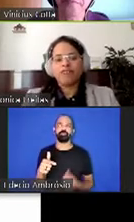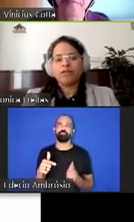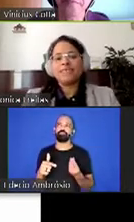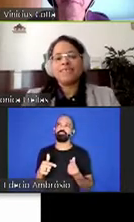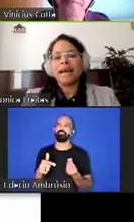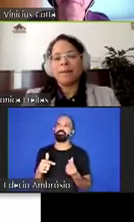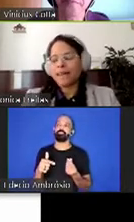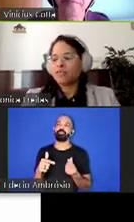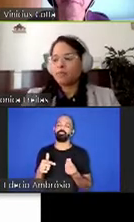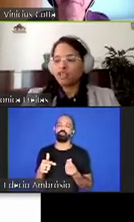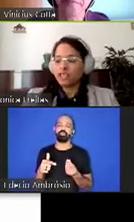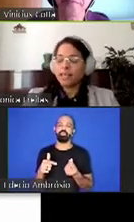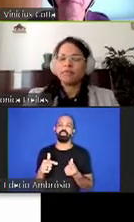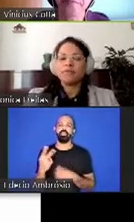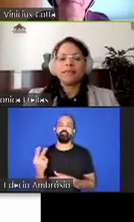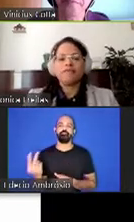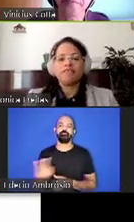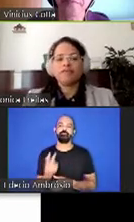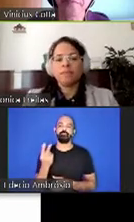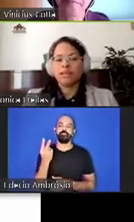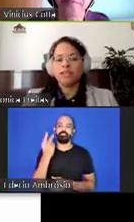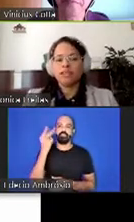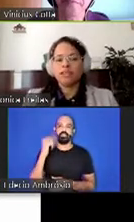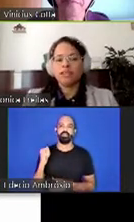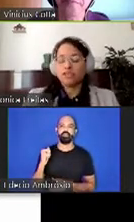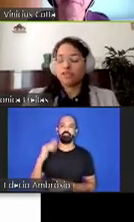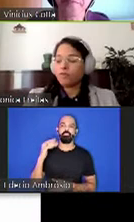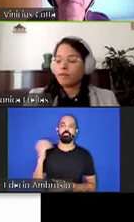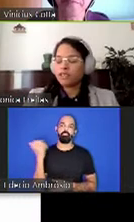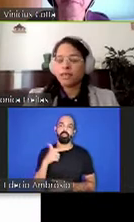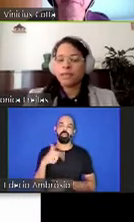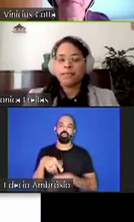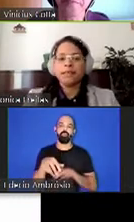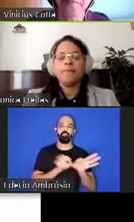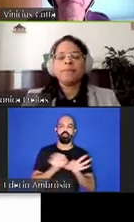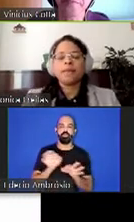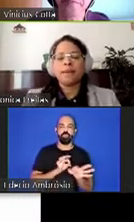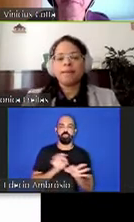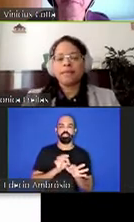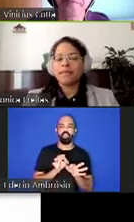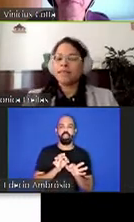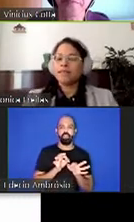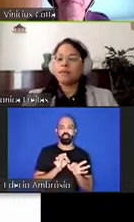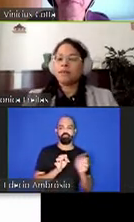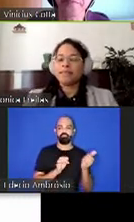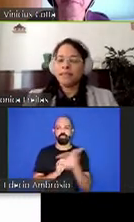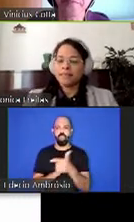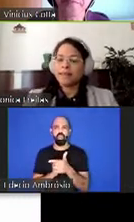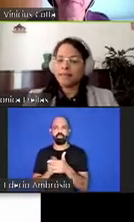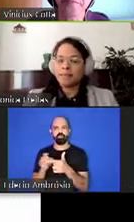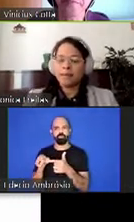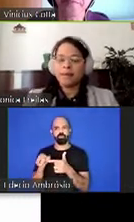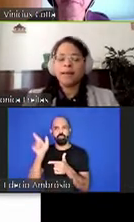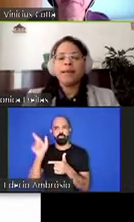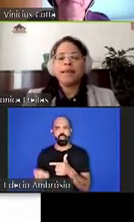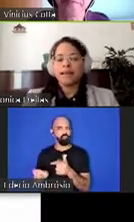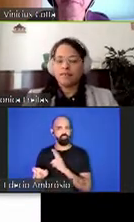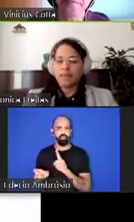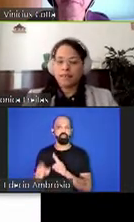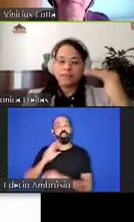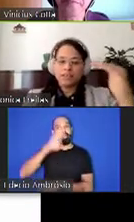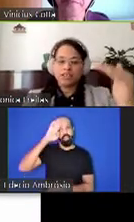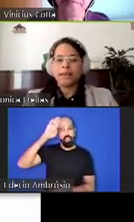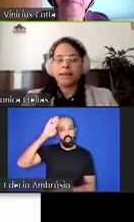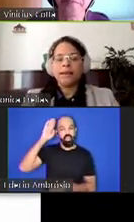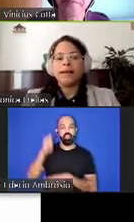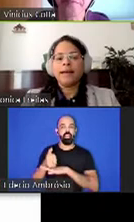de valorizar mais o projeto do que efetivamente a pessoa que estaria aplicando. Então, a excelência acadêmica ela